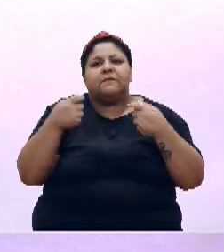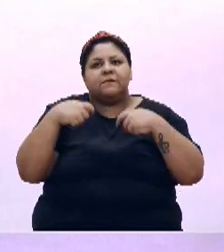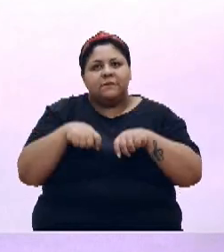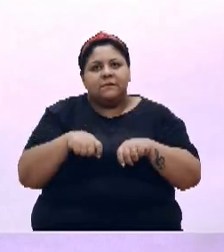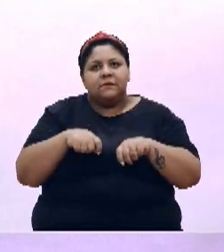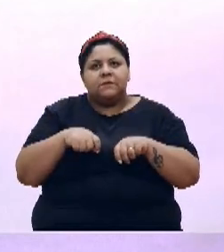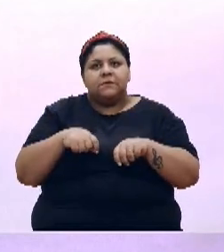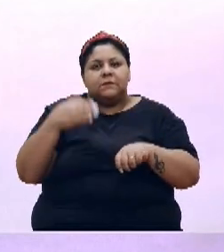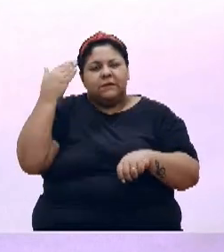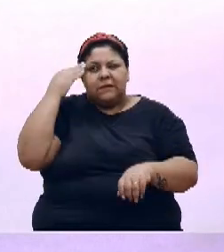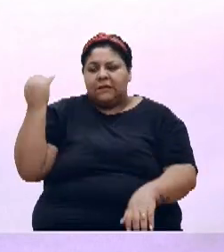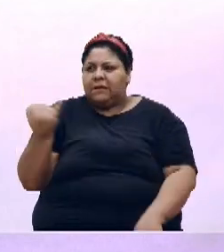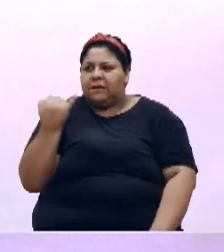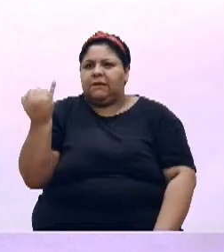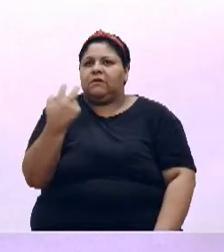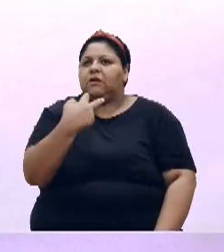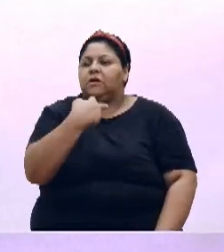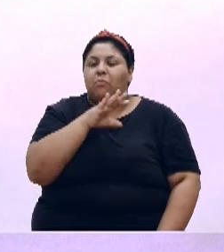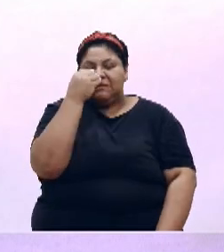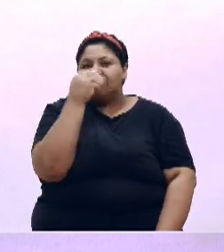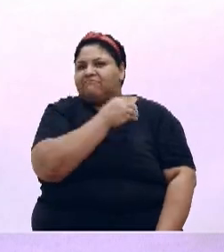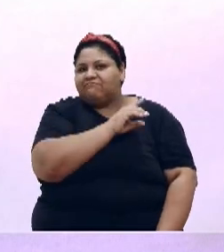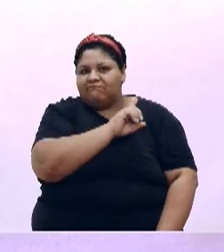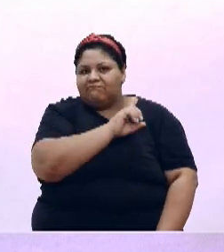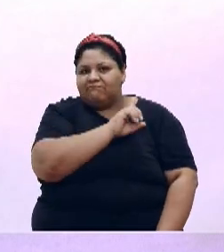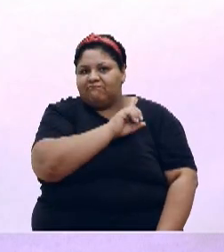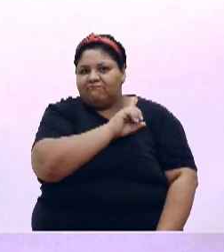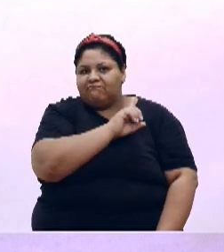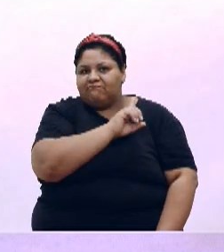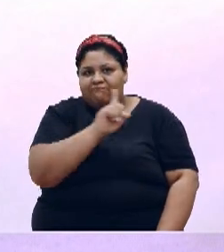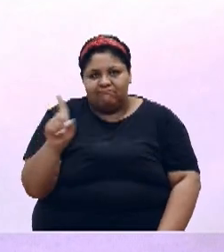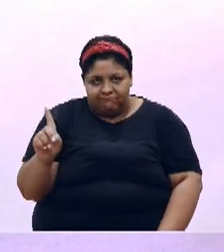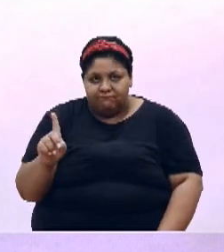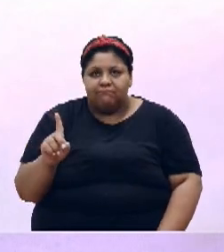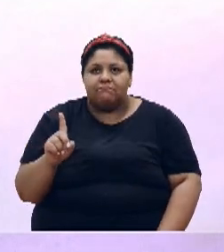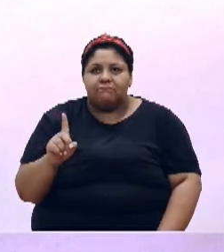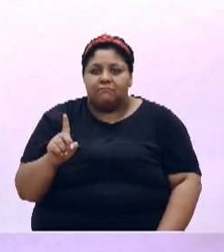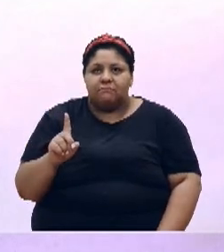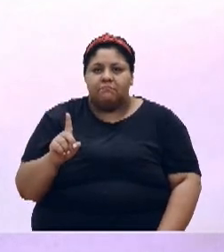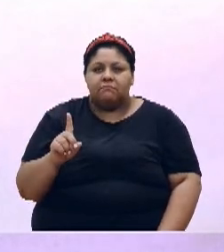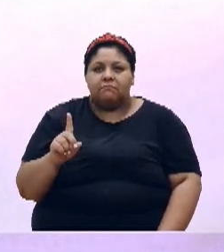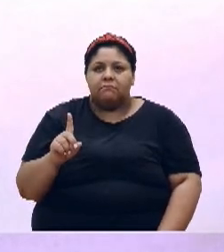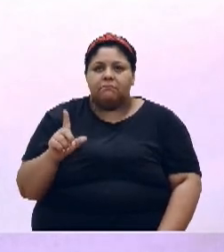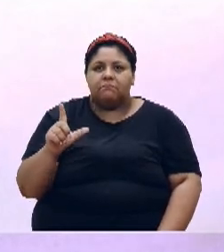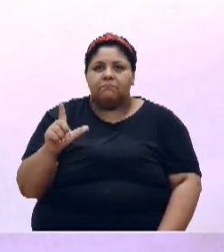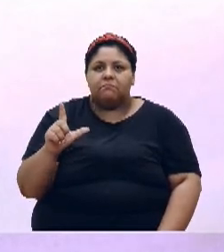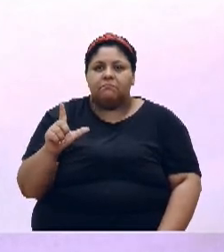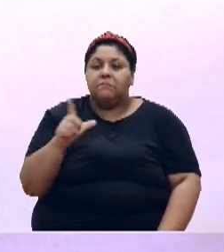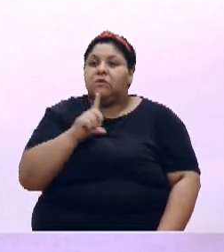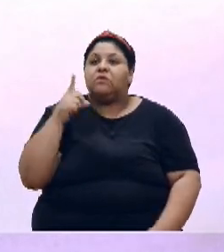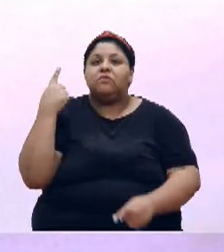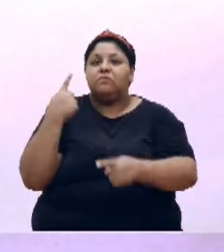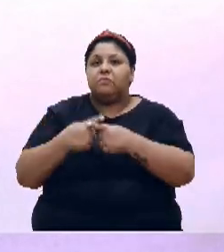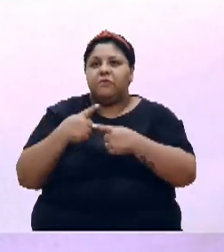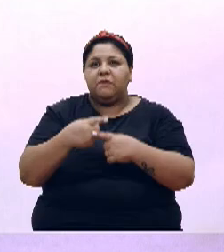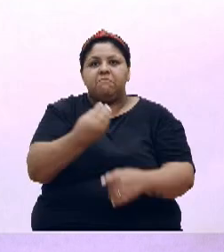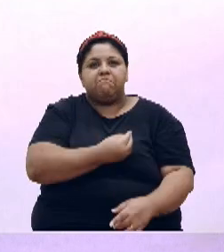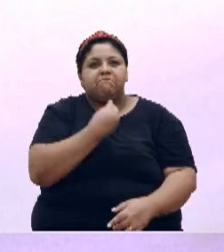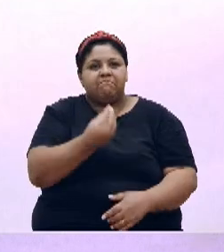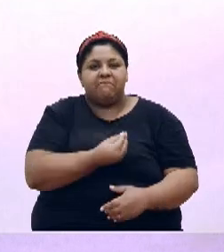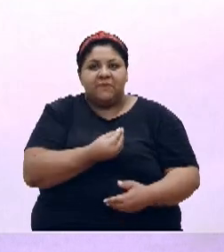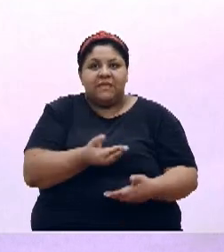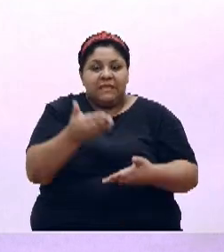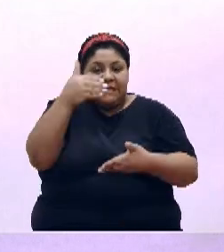vivenciada. Ela não pode ser negligenciada e não tem porquê ela não viver dentro da gente,